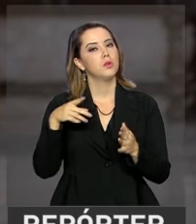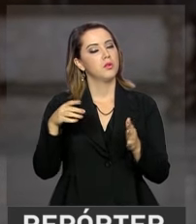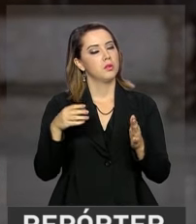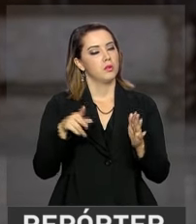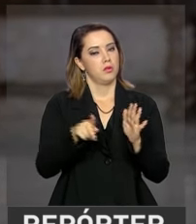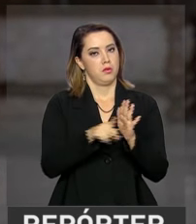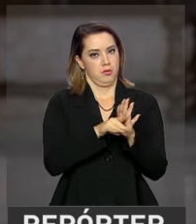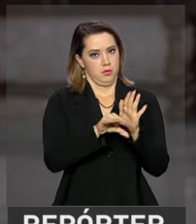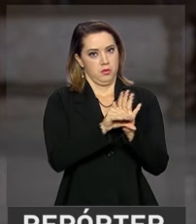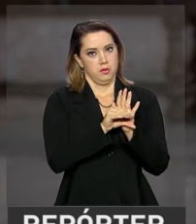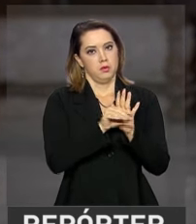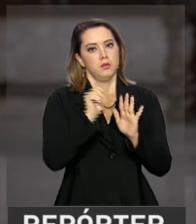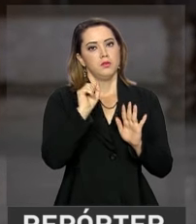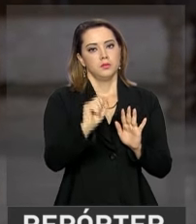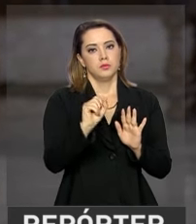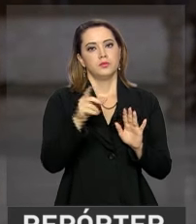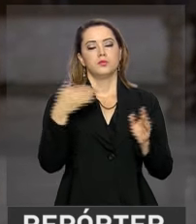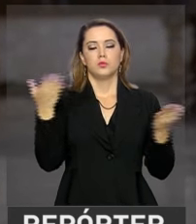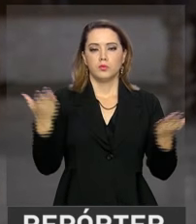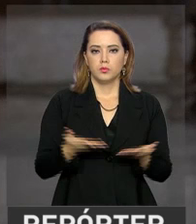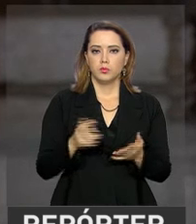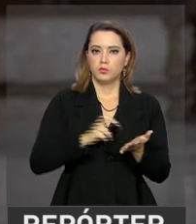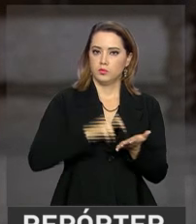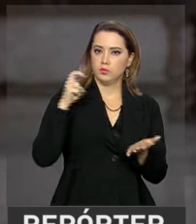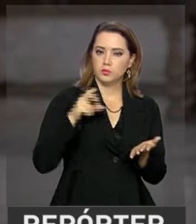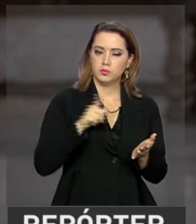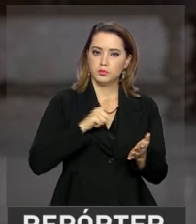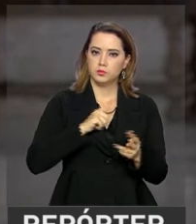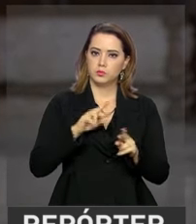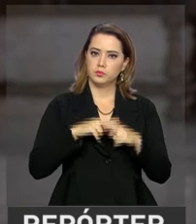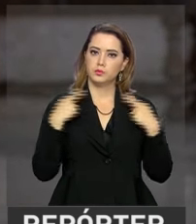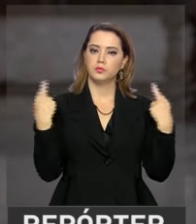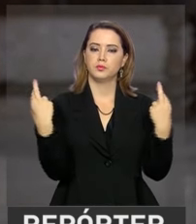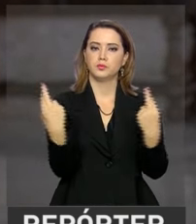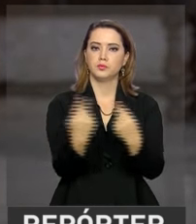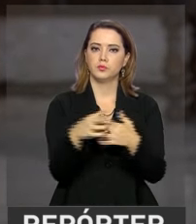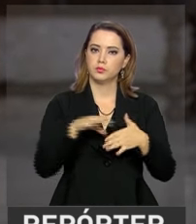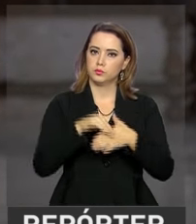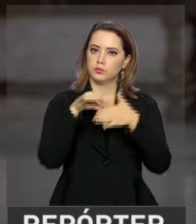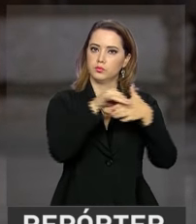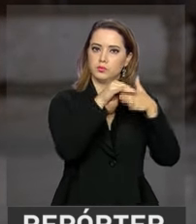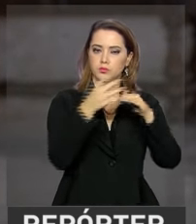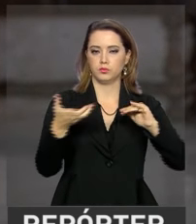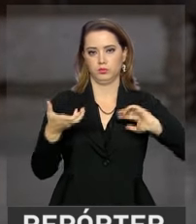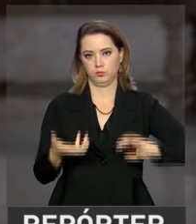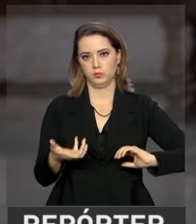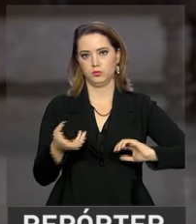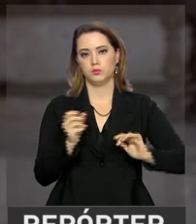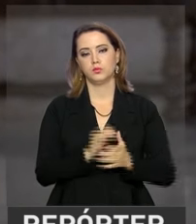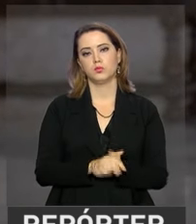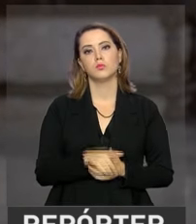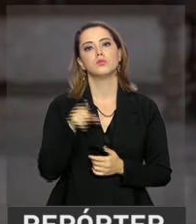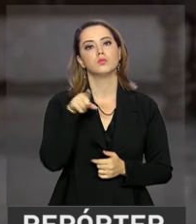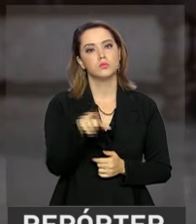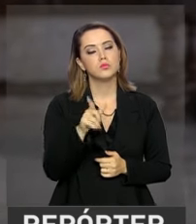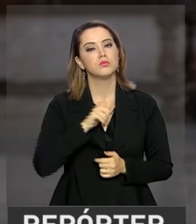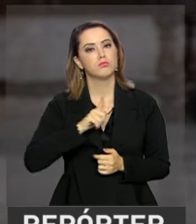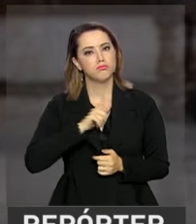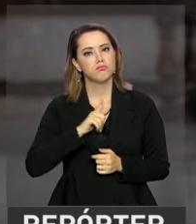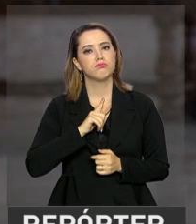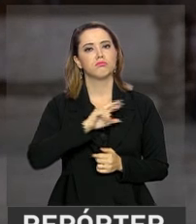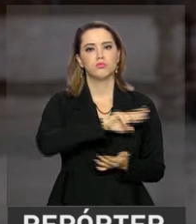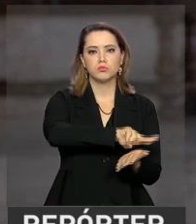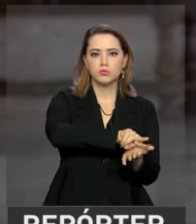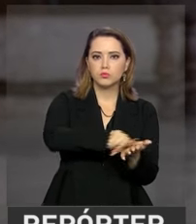o presidente mitel temer se reuniu agora pela manhã com líderes da câmara e do Senado nessa coletiva devem participar também Os